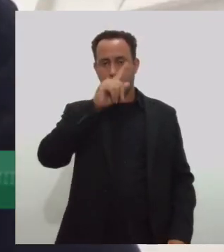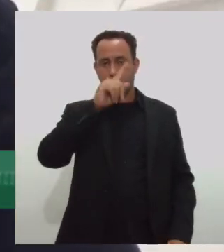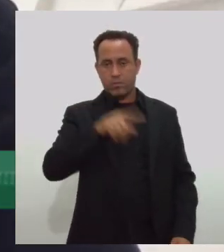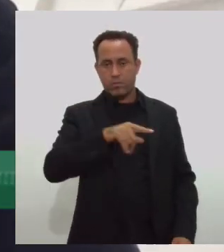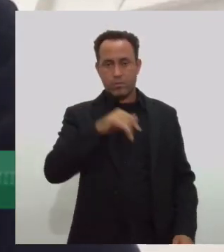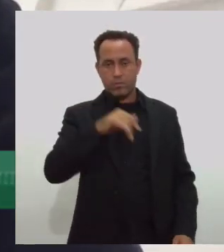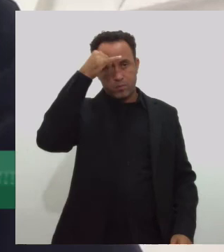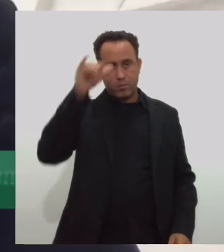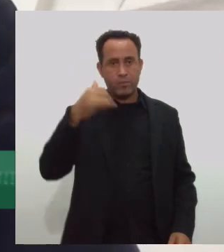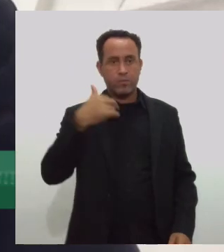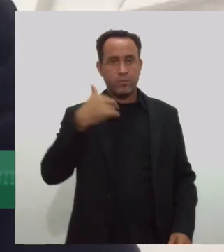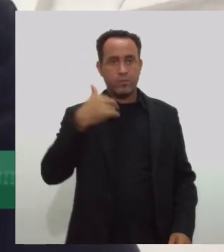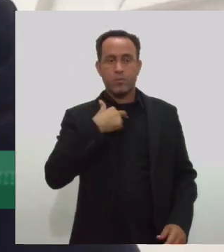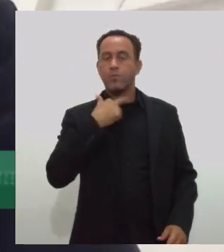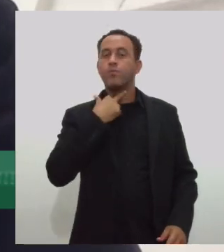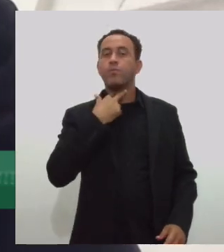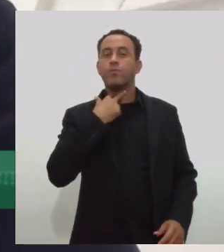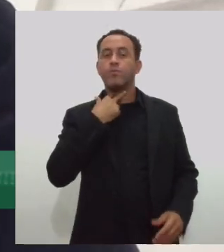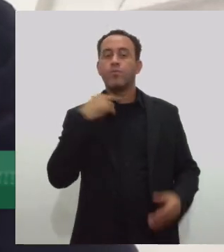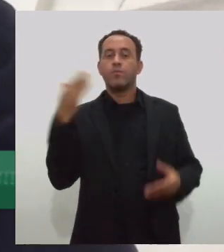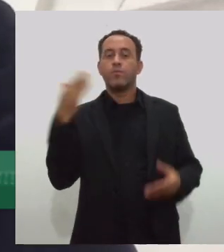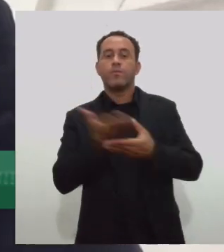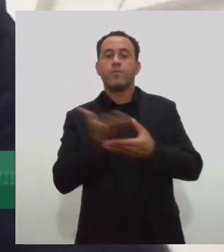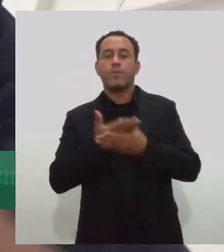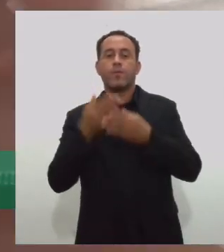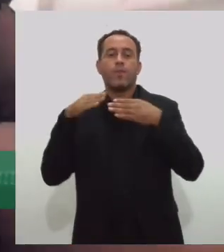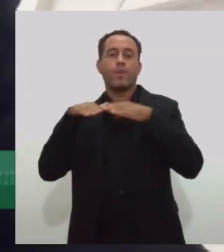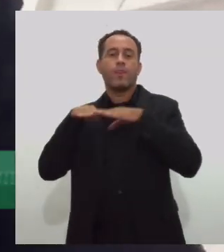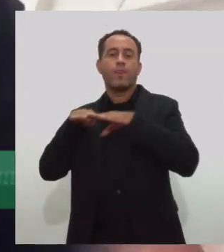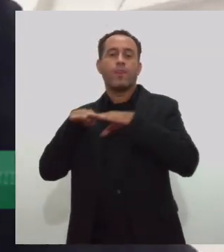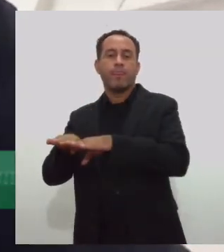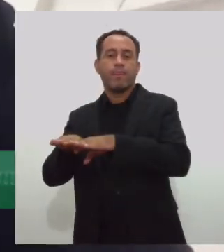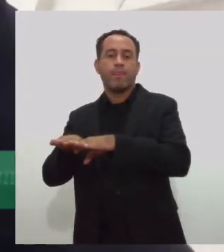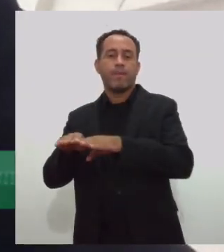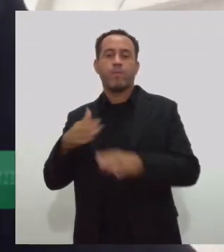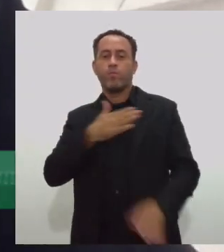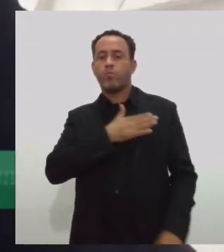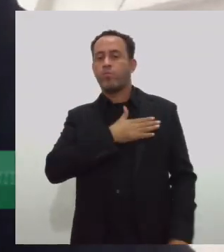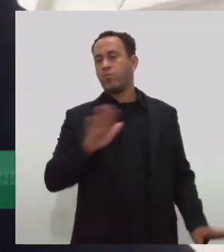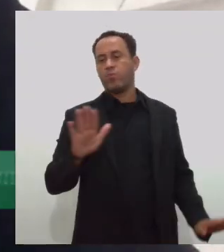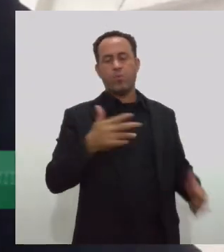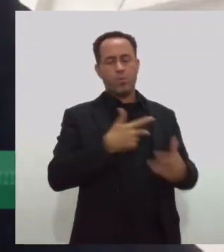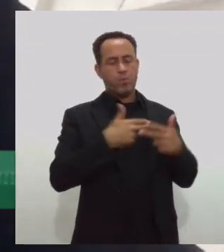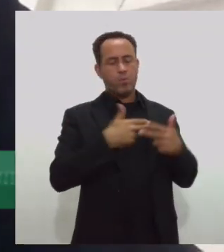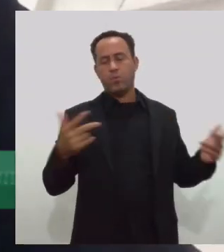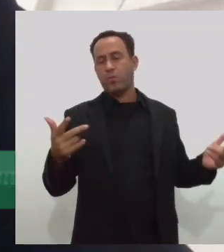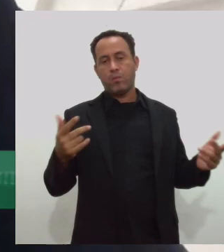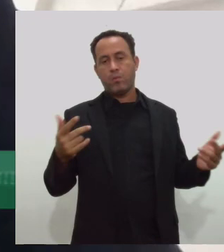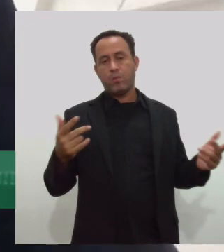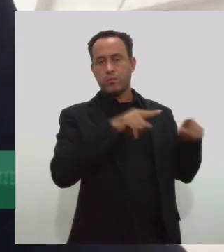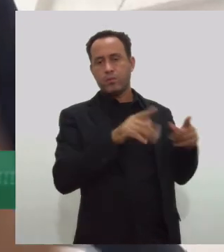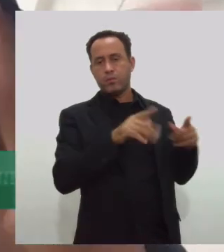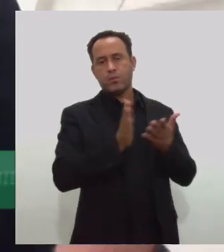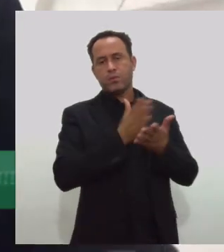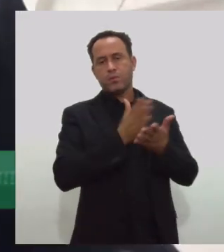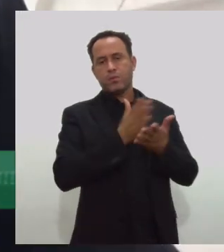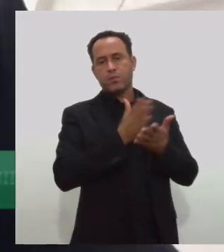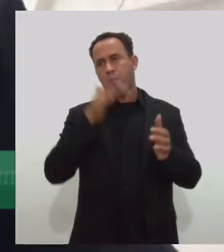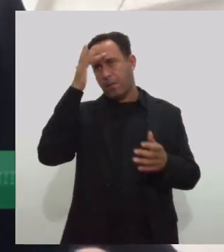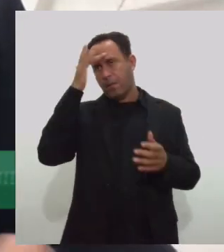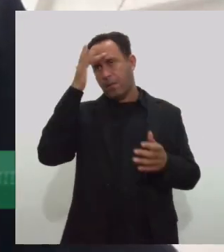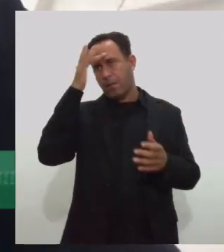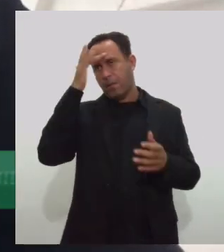do patrimônio de Aracaju, entrar com ação de probidade simplesmente porque não gosto, tem alguma coisa contra algum agente público ou algum